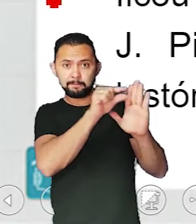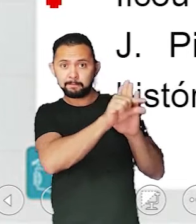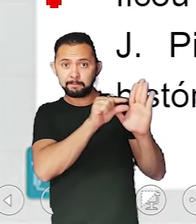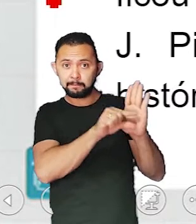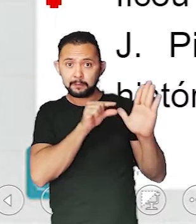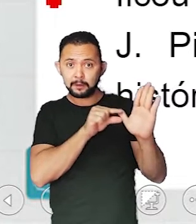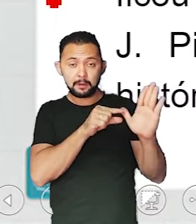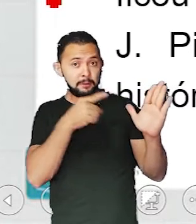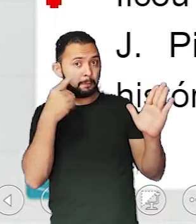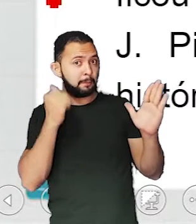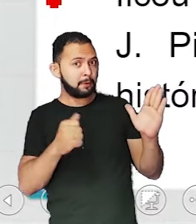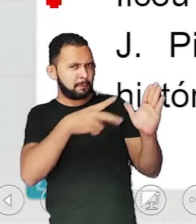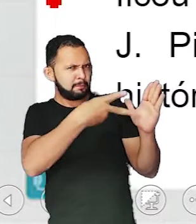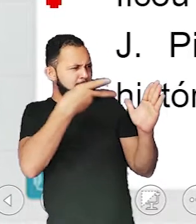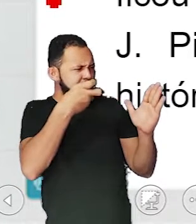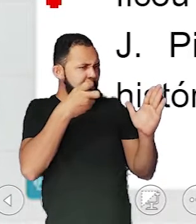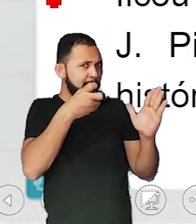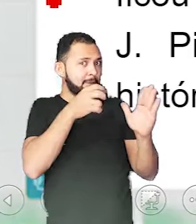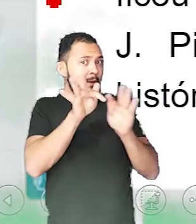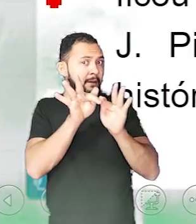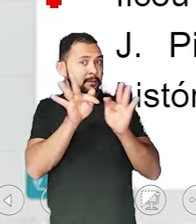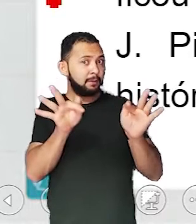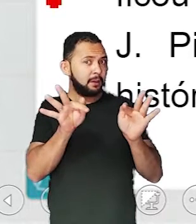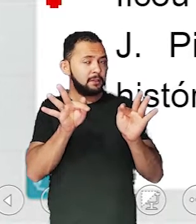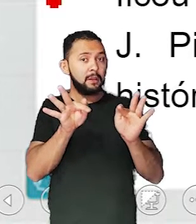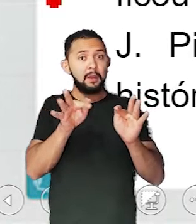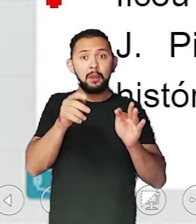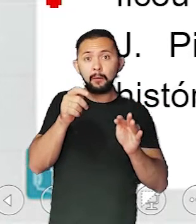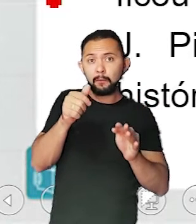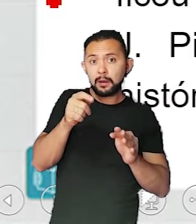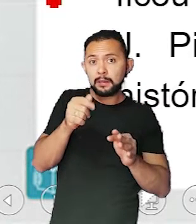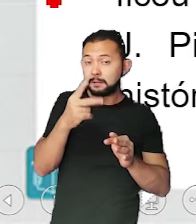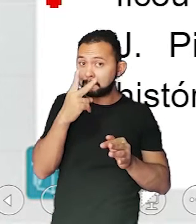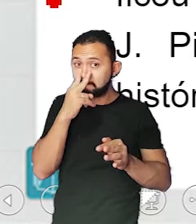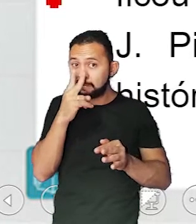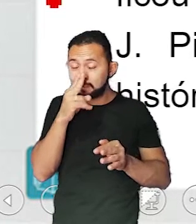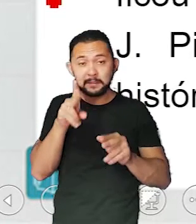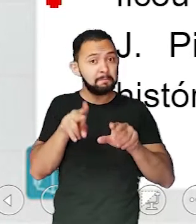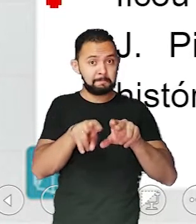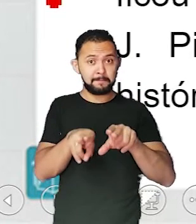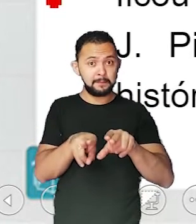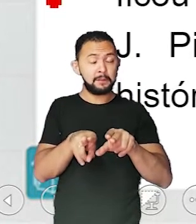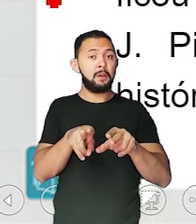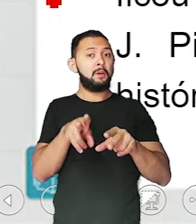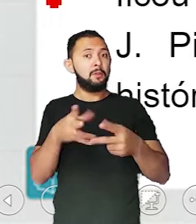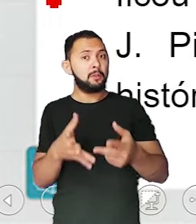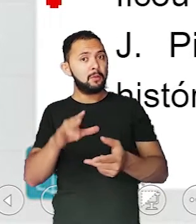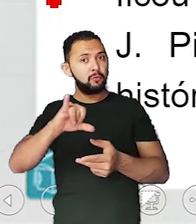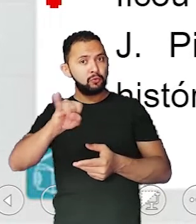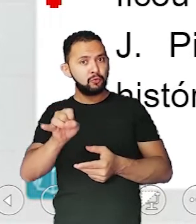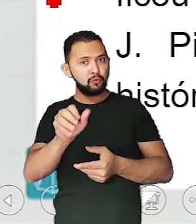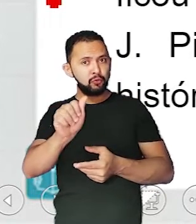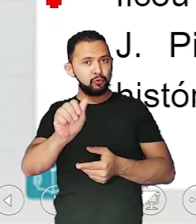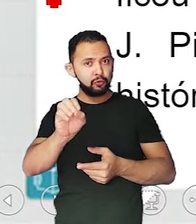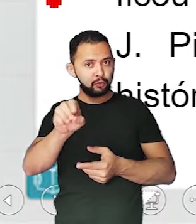nós observamos que as frases elas são praticamente iguais, né? João amava Teresa, certo? E aí nós